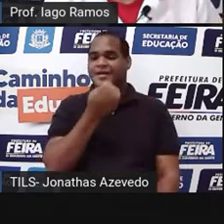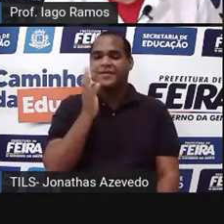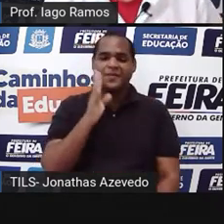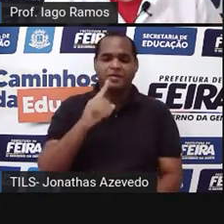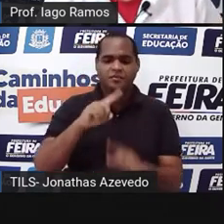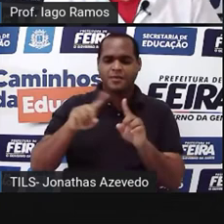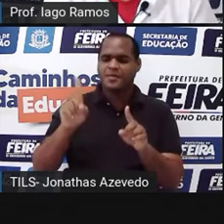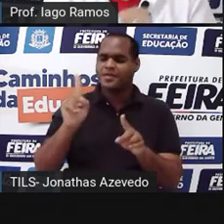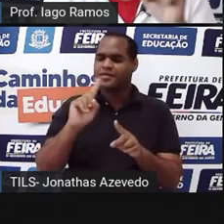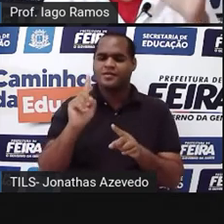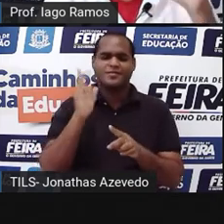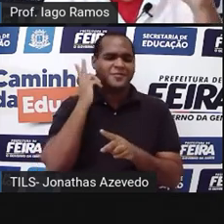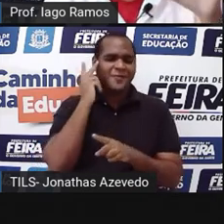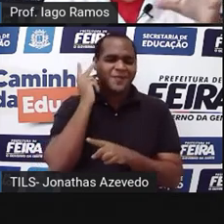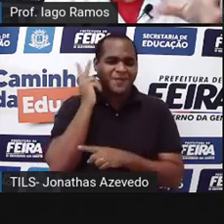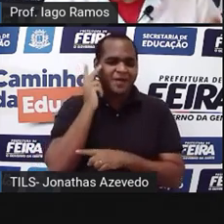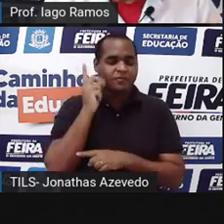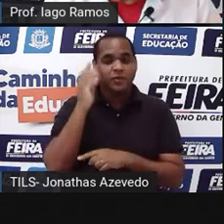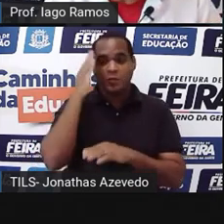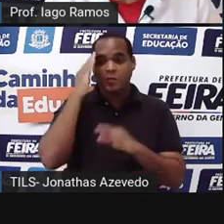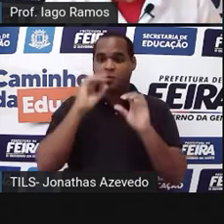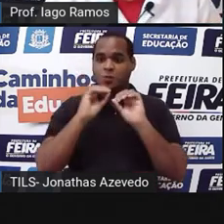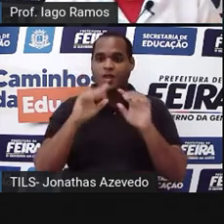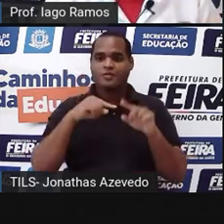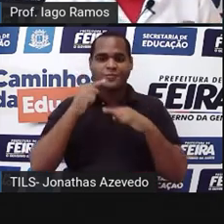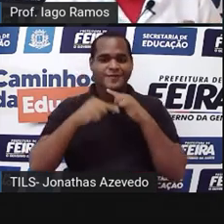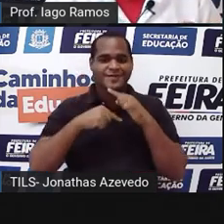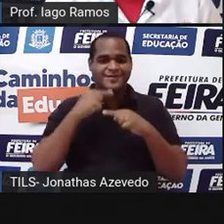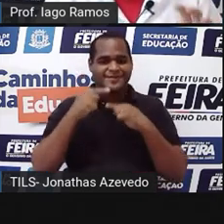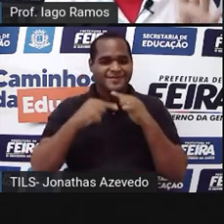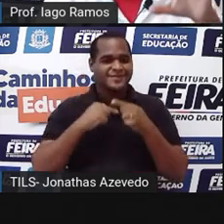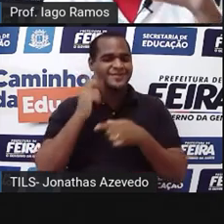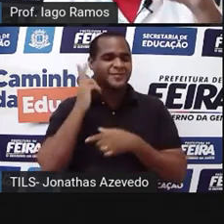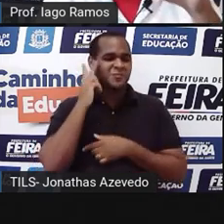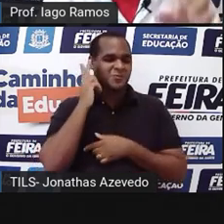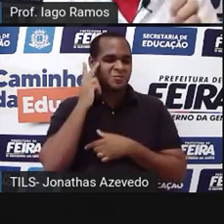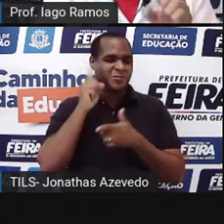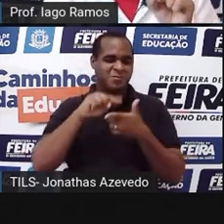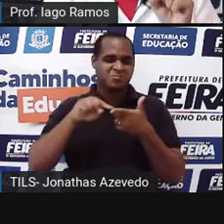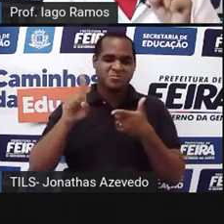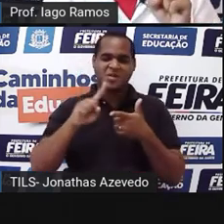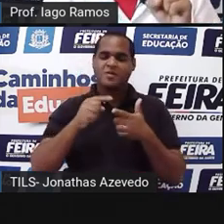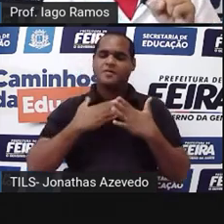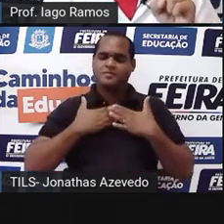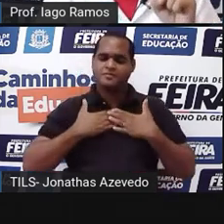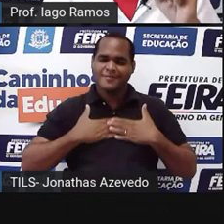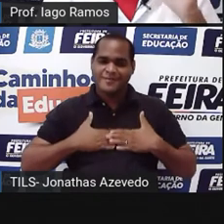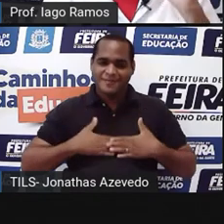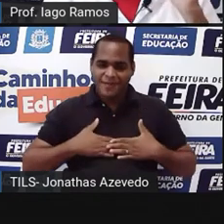Não tem problema se a gente não conseguiu entender muita coisa, tá? calma,